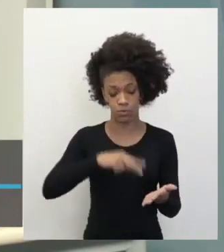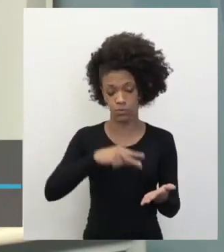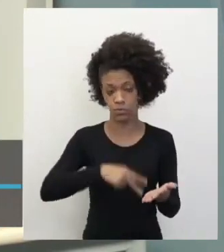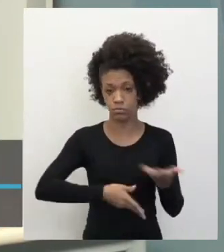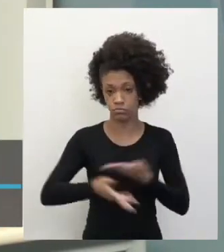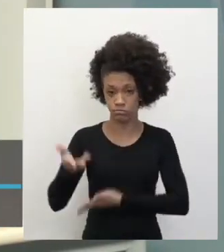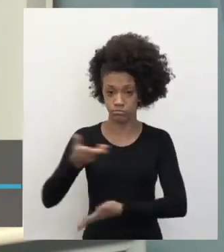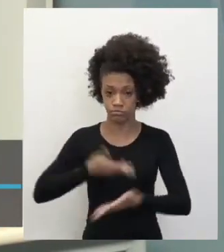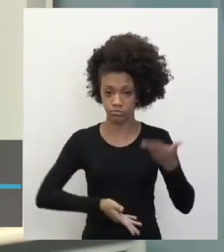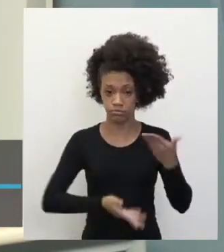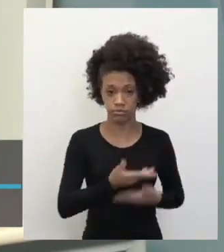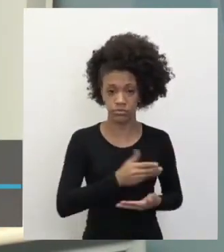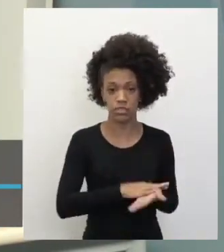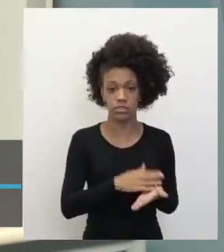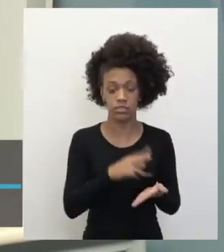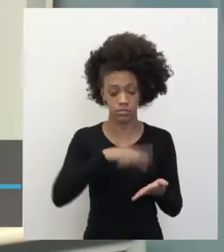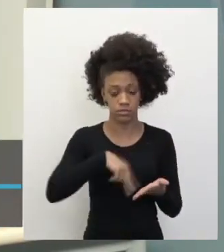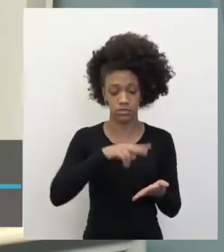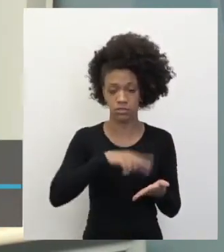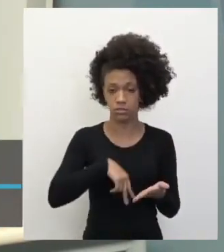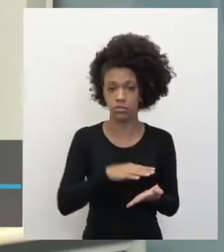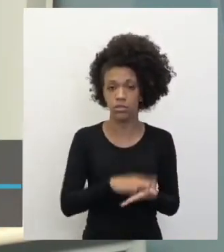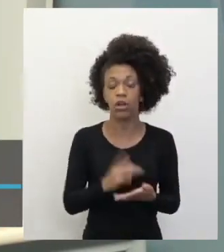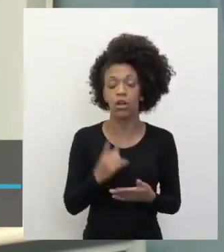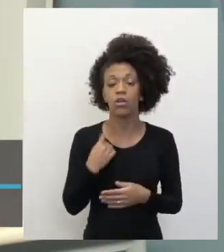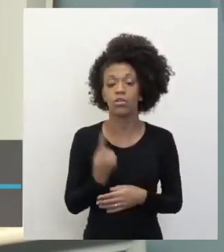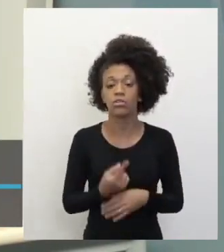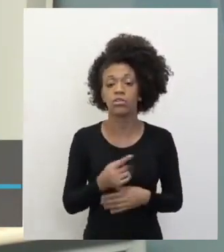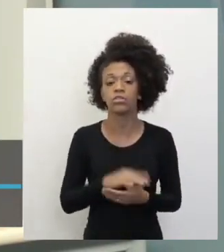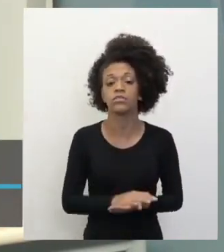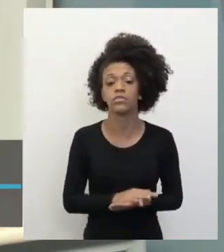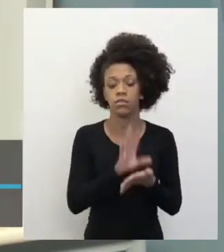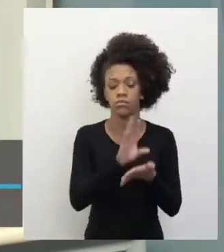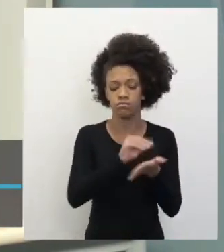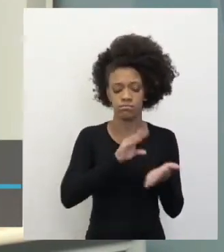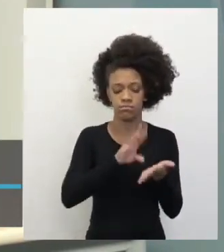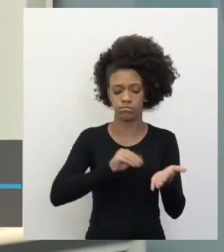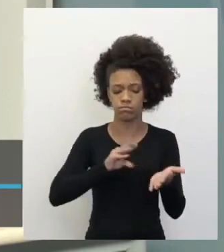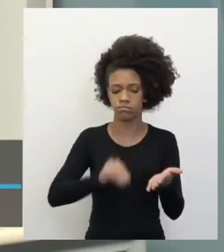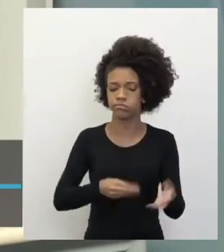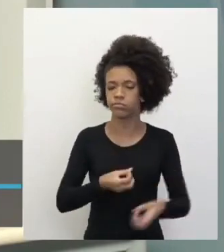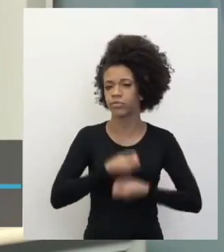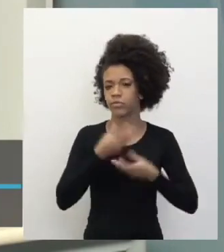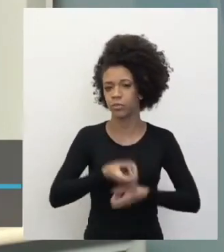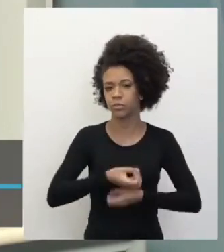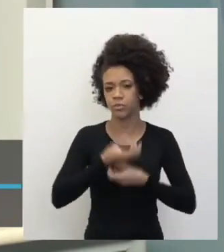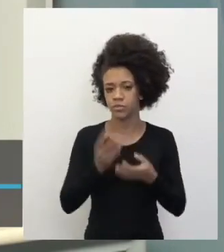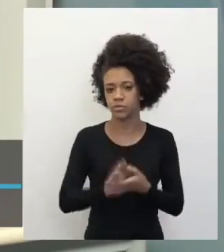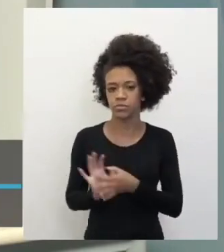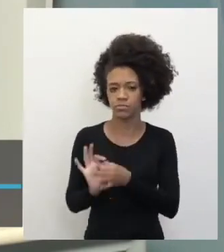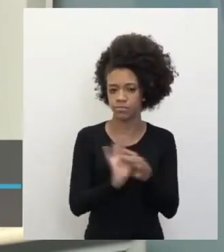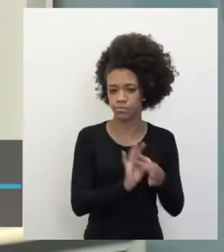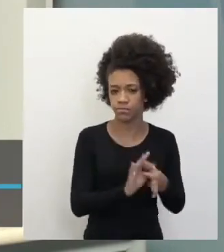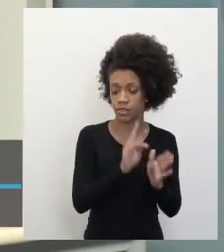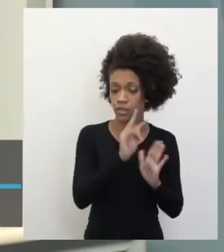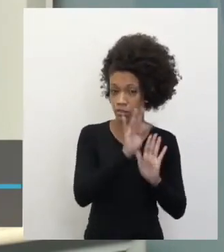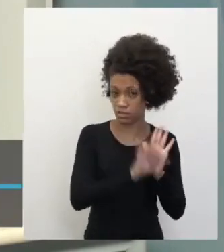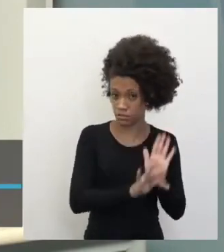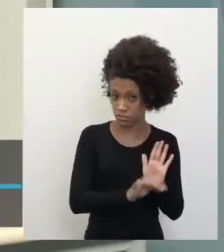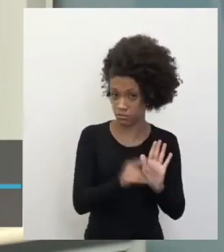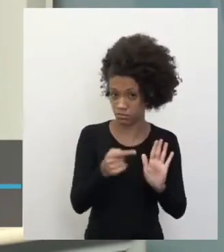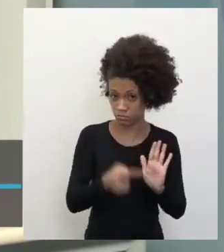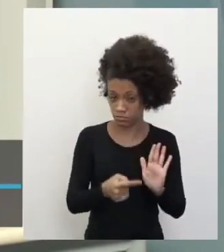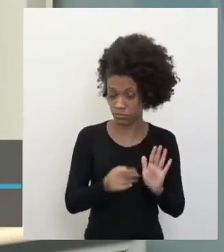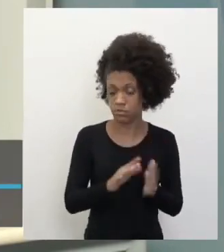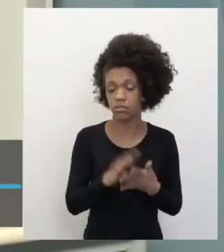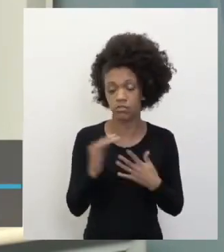compartilhada. Dessa leitura compartilhada, nós iremos extrair informações que estão explícitas nesse texto, tá? Então,